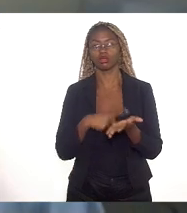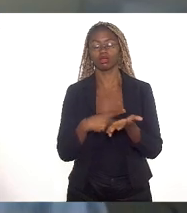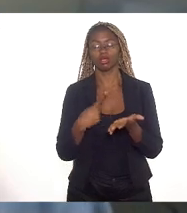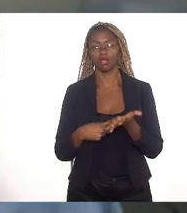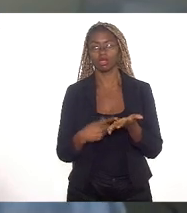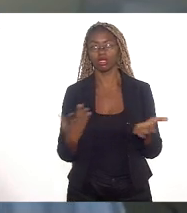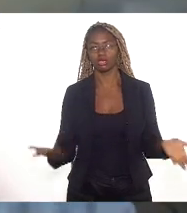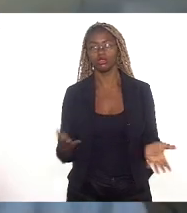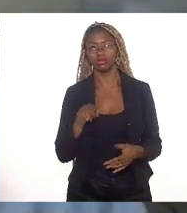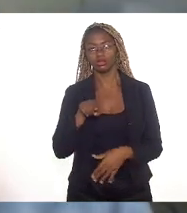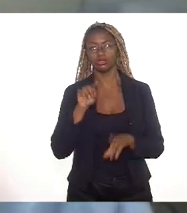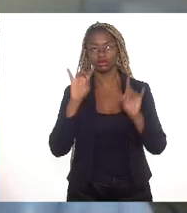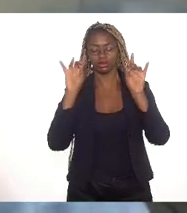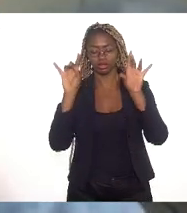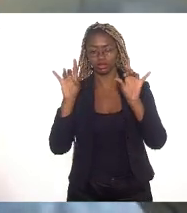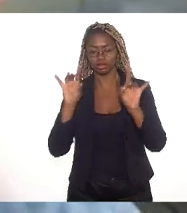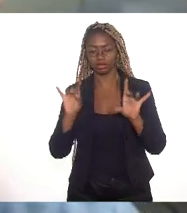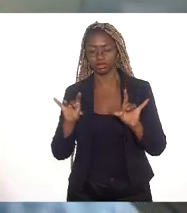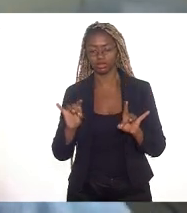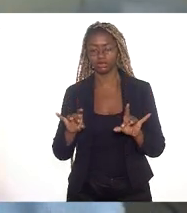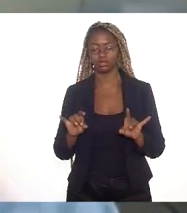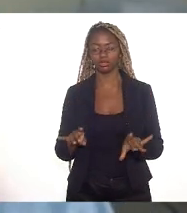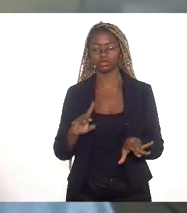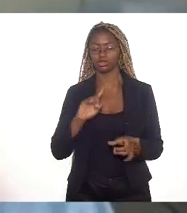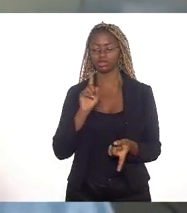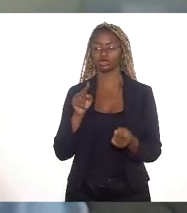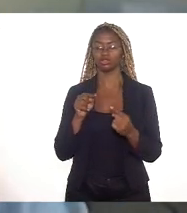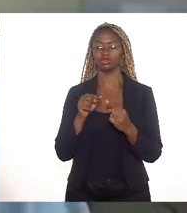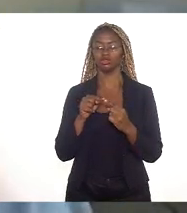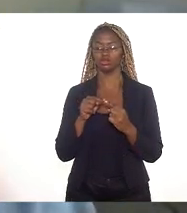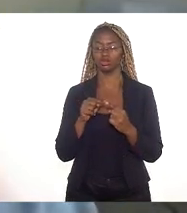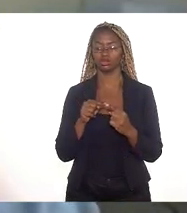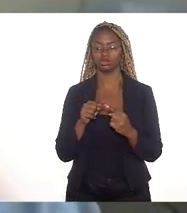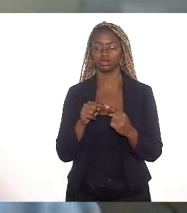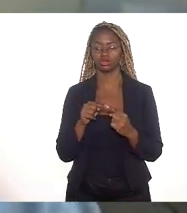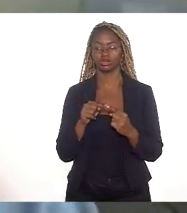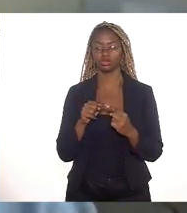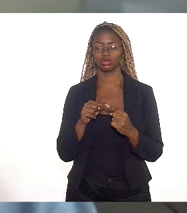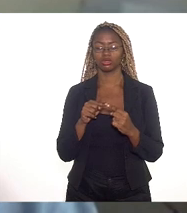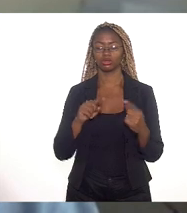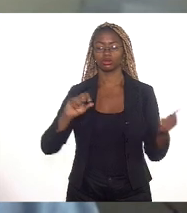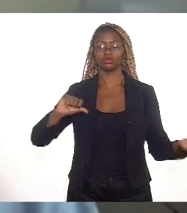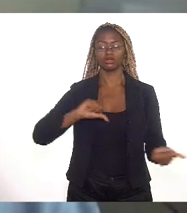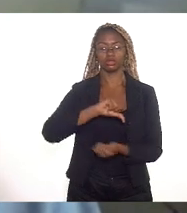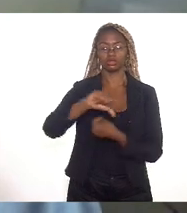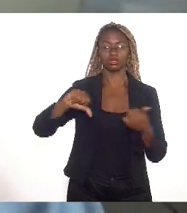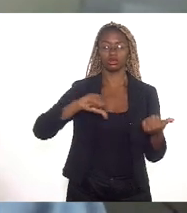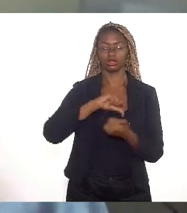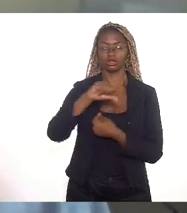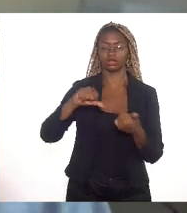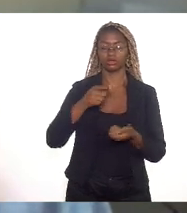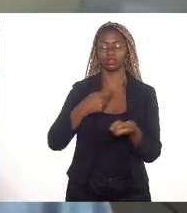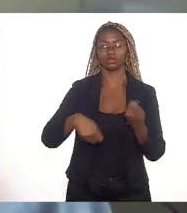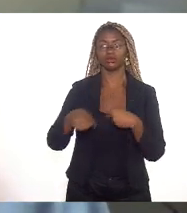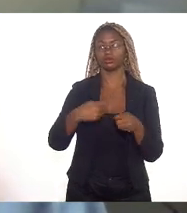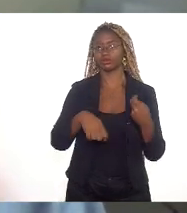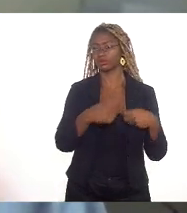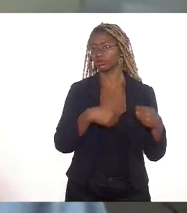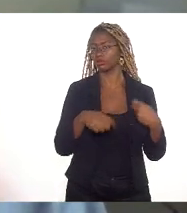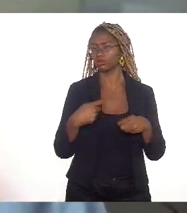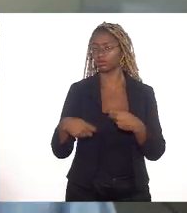eixo específico, que diz respeito à questão da reforma administrativa,